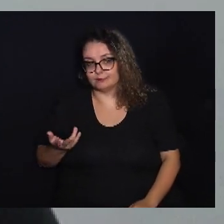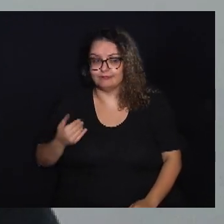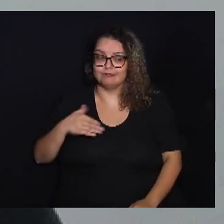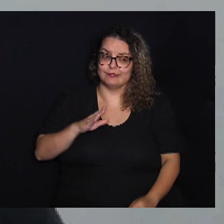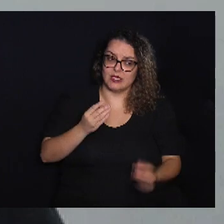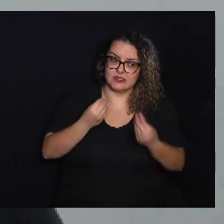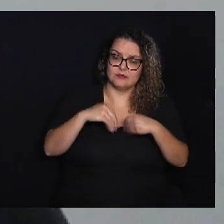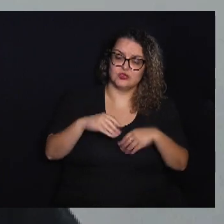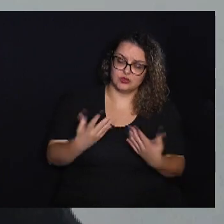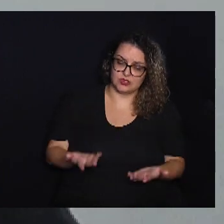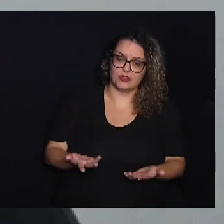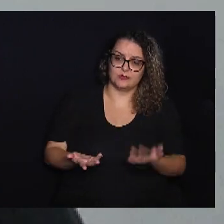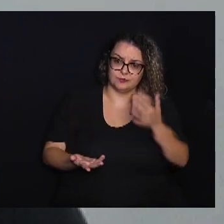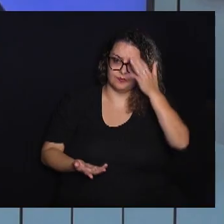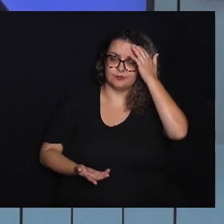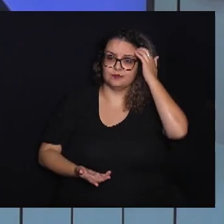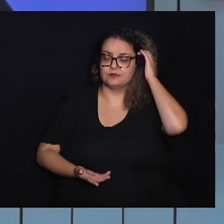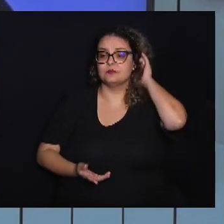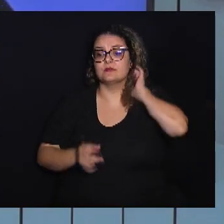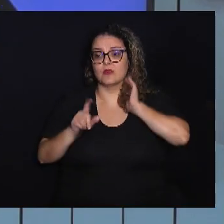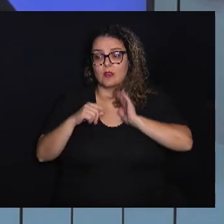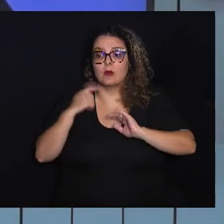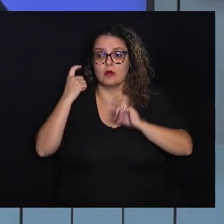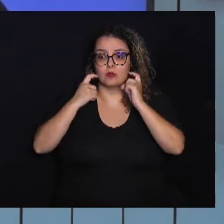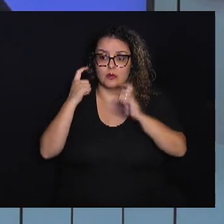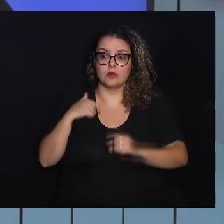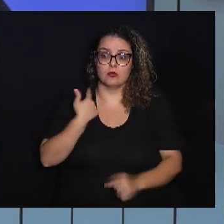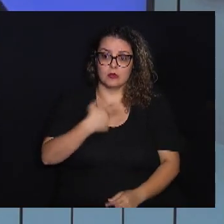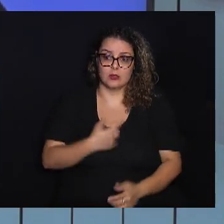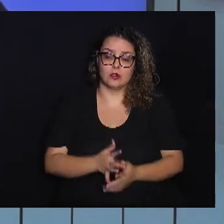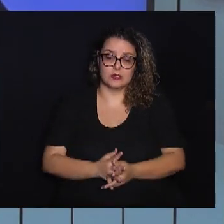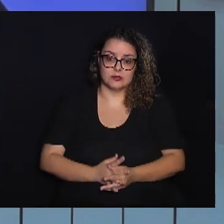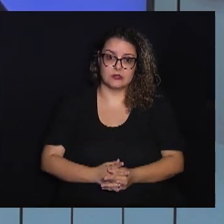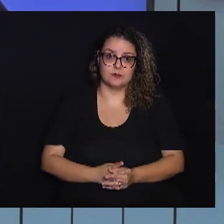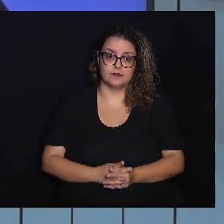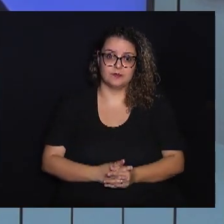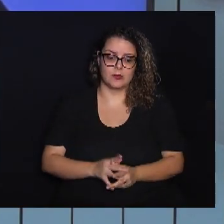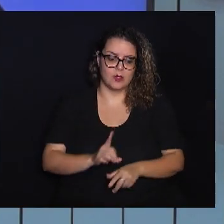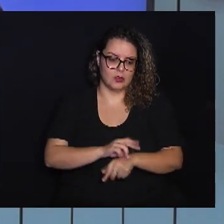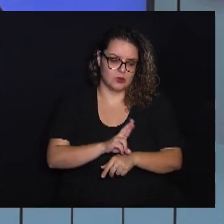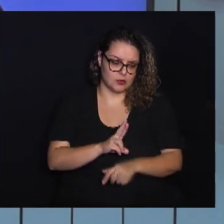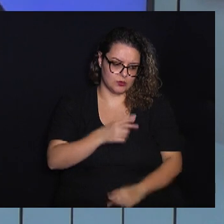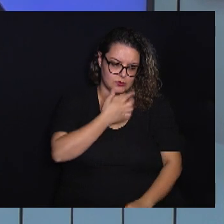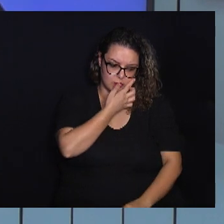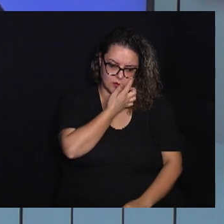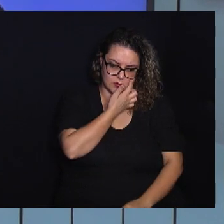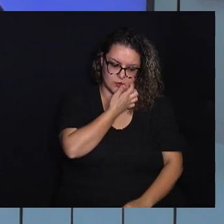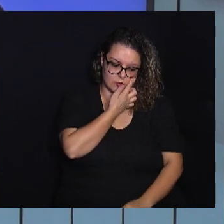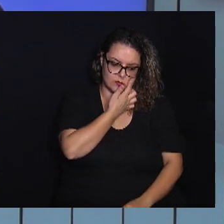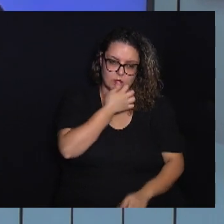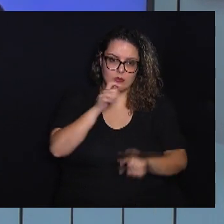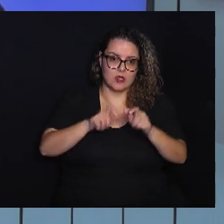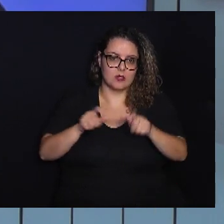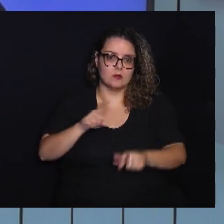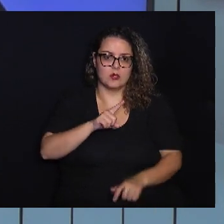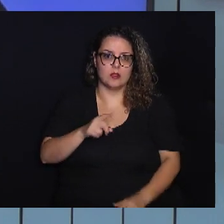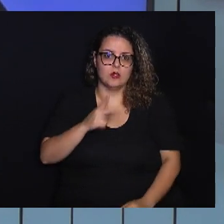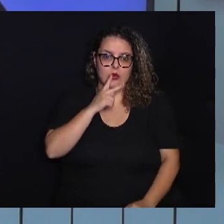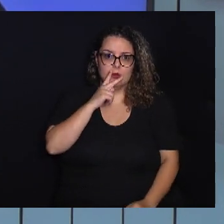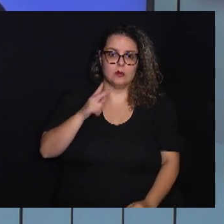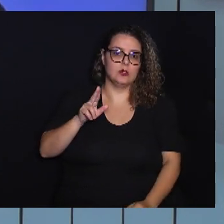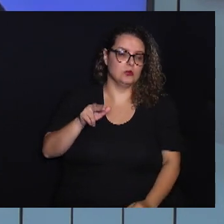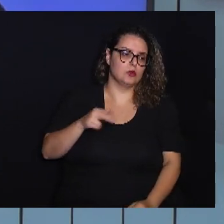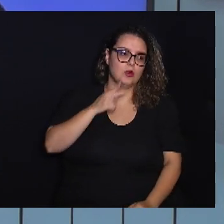preocupa. Doutora, agora as pessoas que não fumam, nunca fumaram e